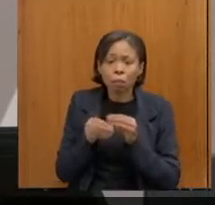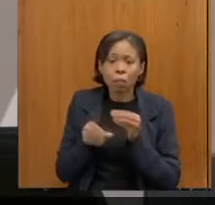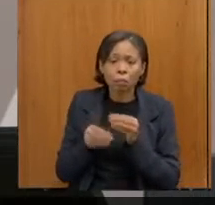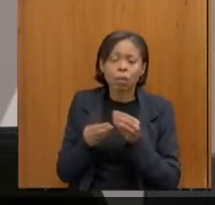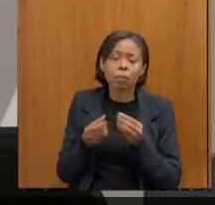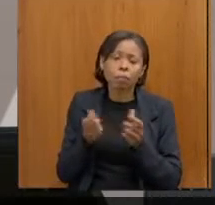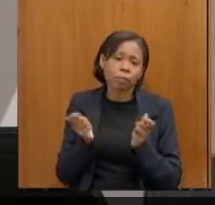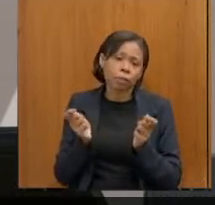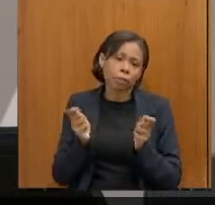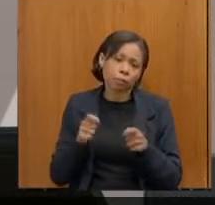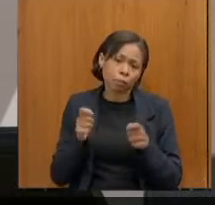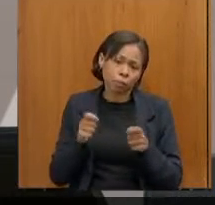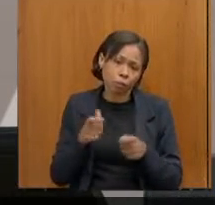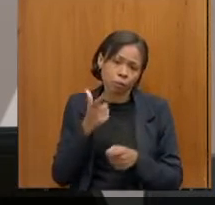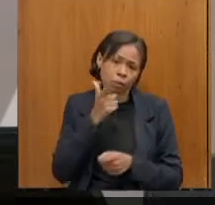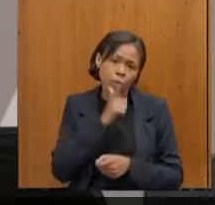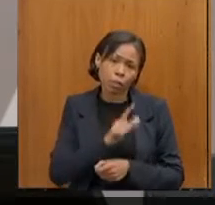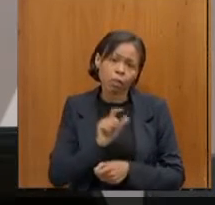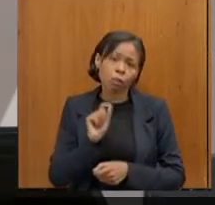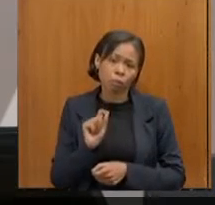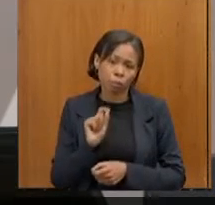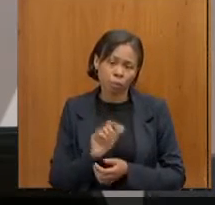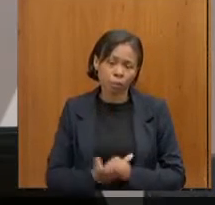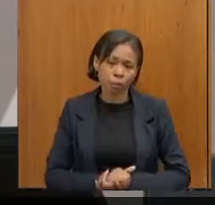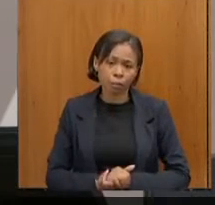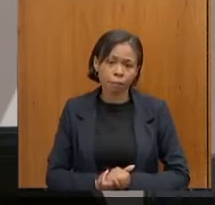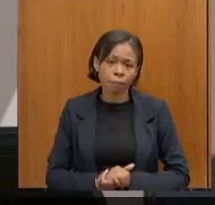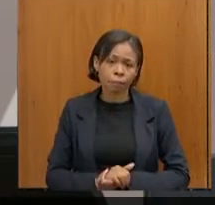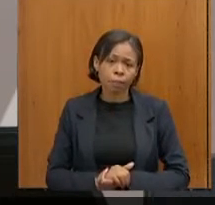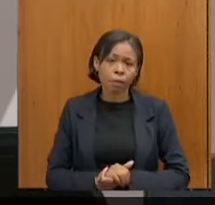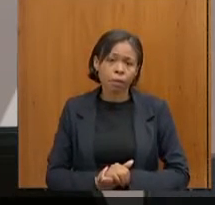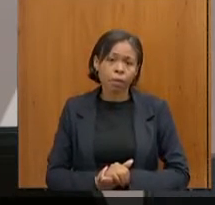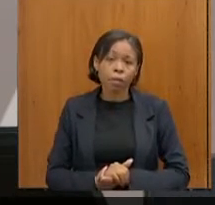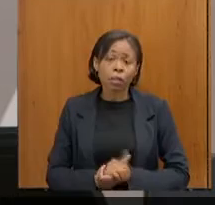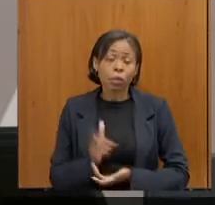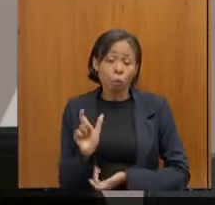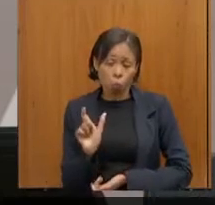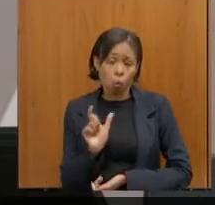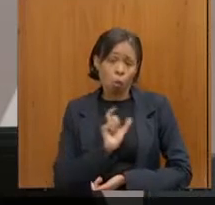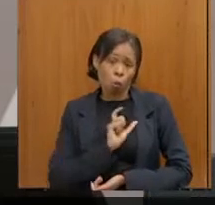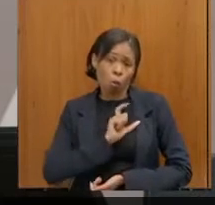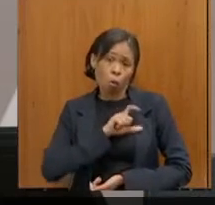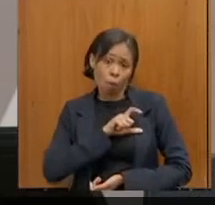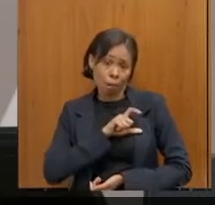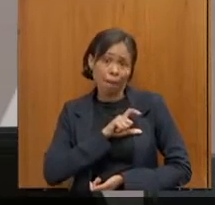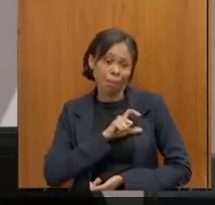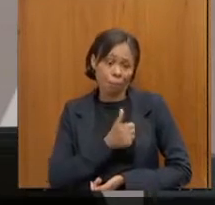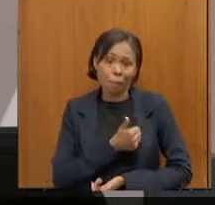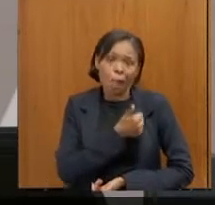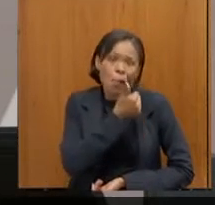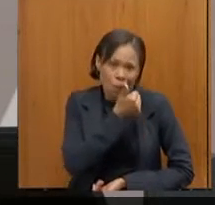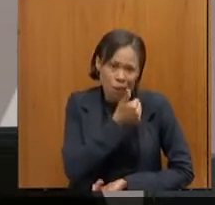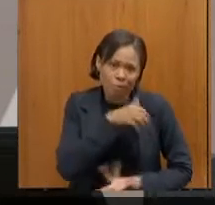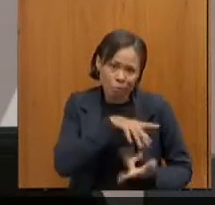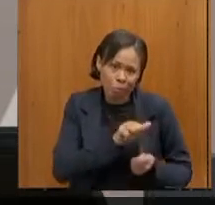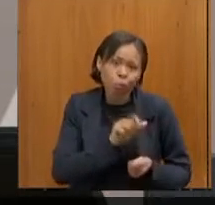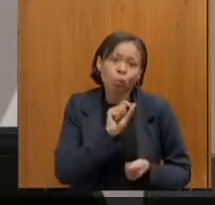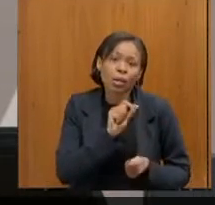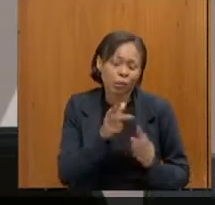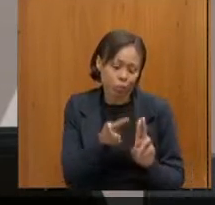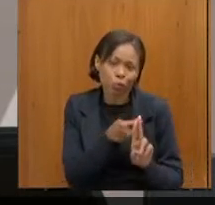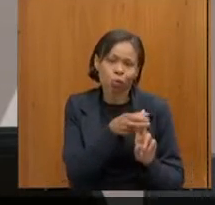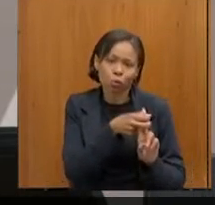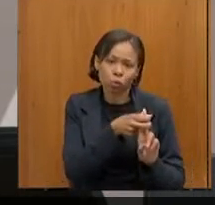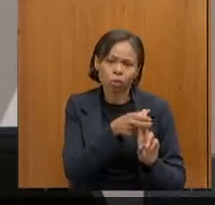de poder fazer com que o melhor plano de saúde do mundo que é um SUS e que foi completamente